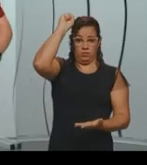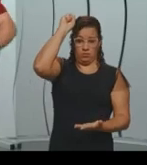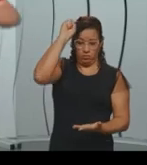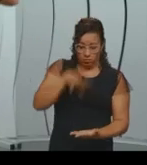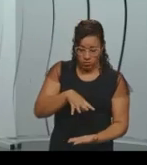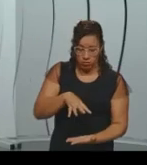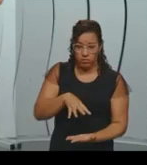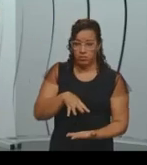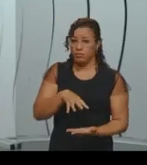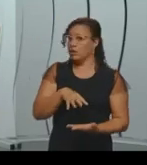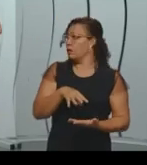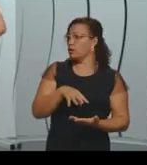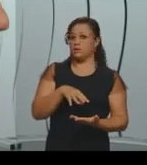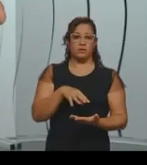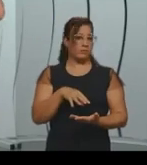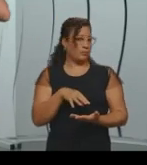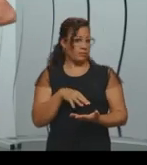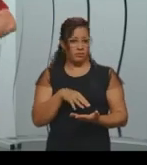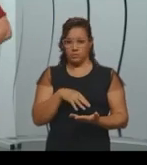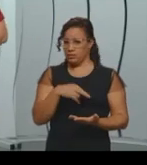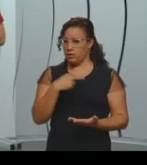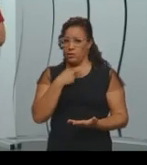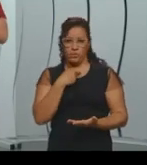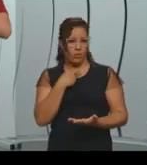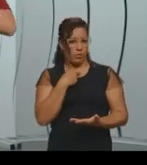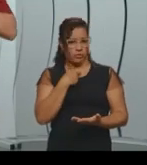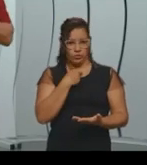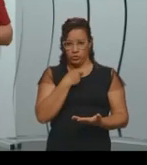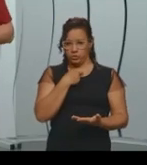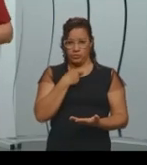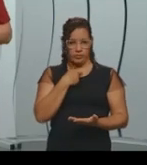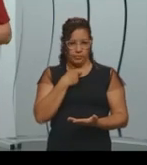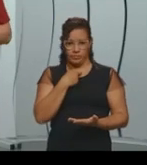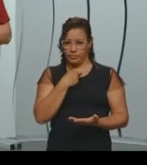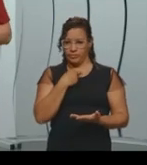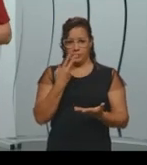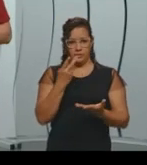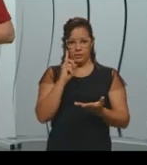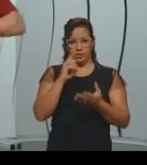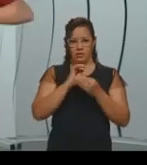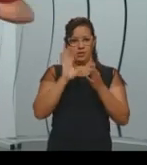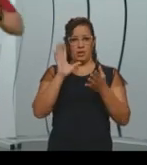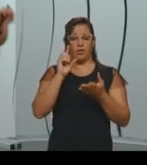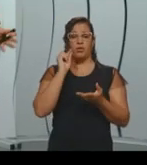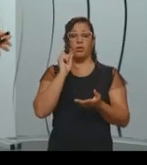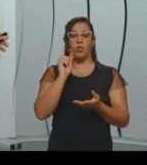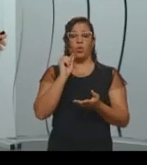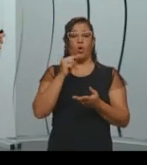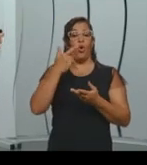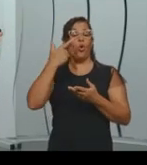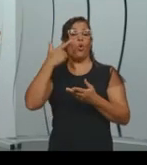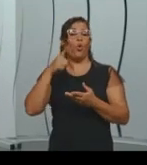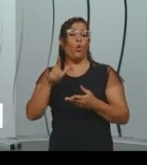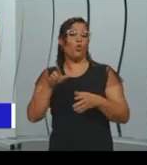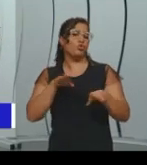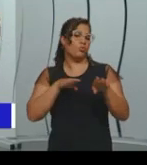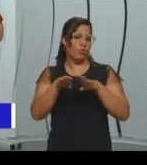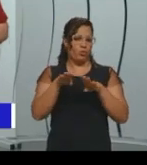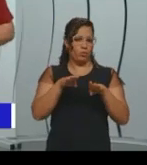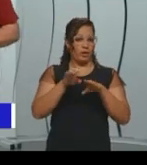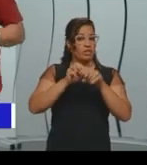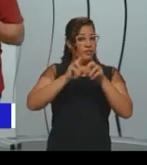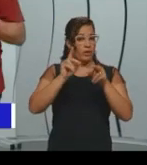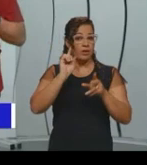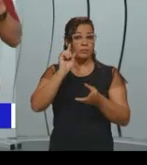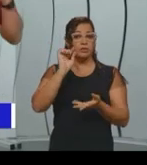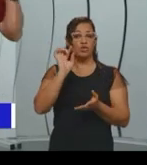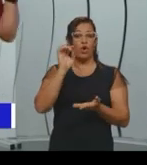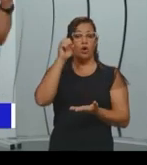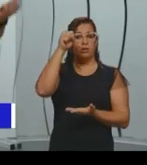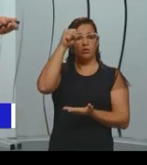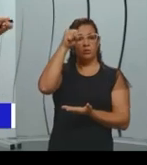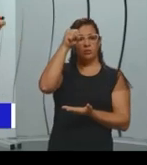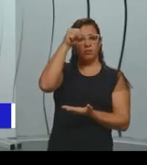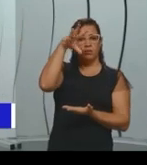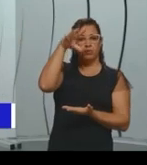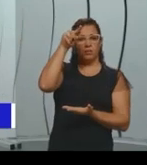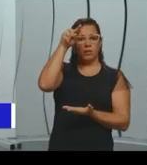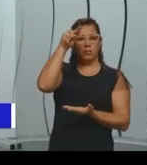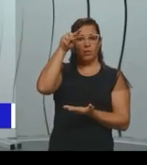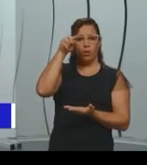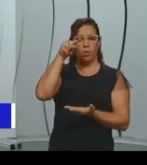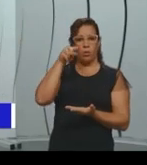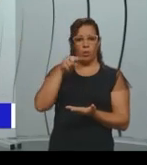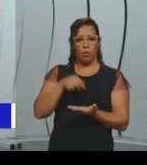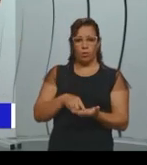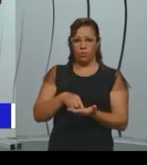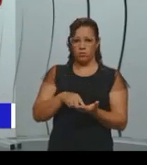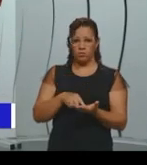um objeto para baixo, se eu arremesso ele, já não é mais queda livre, é outro tipo de movimento, tá? É o lançamento vertical,